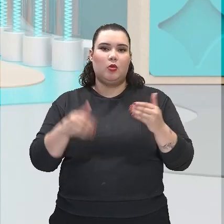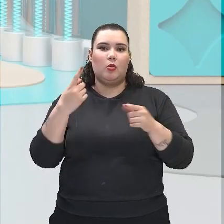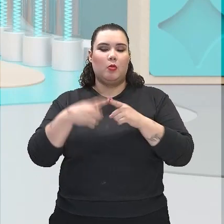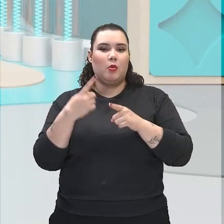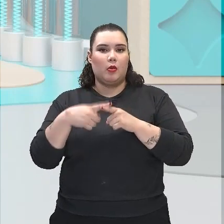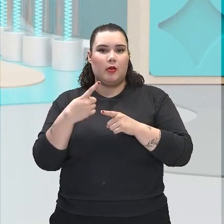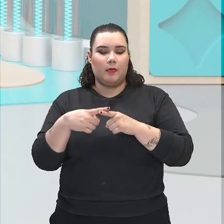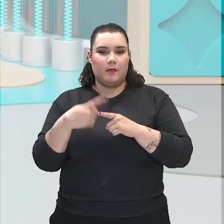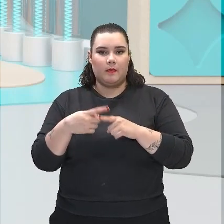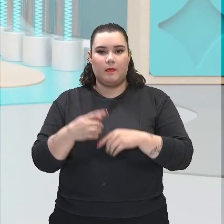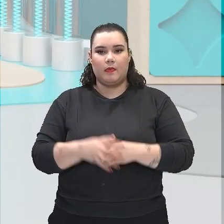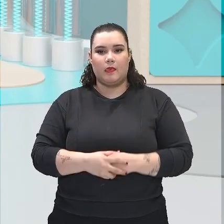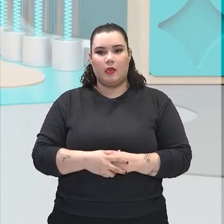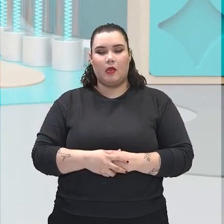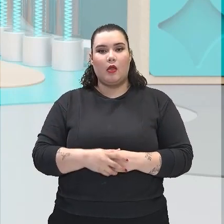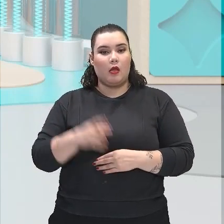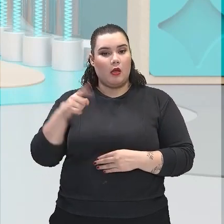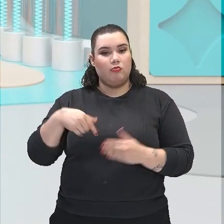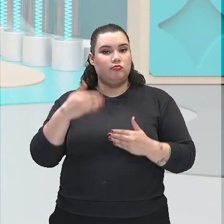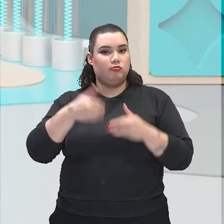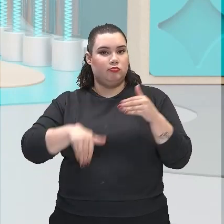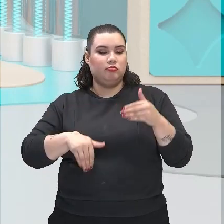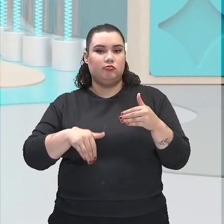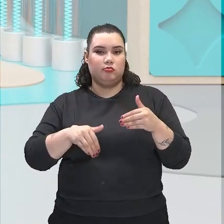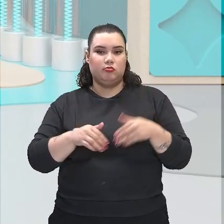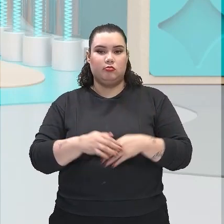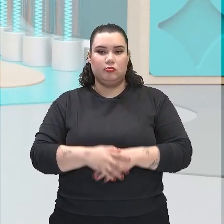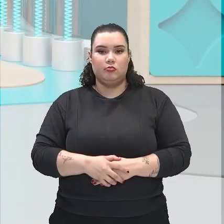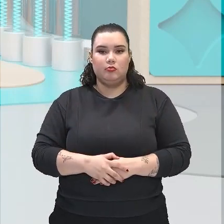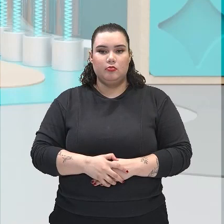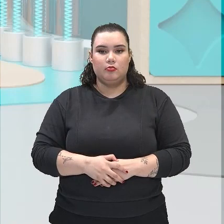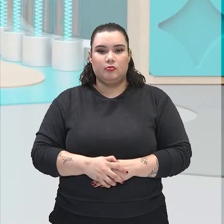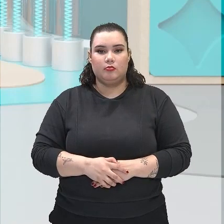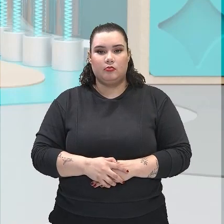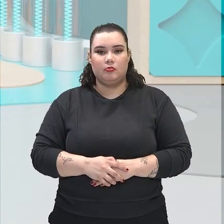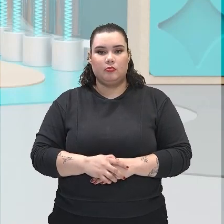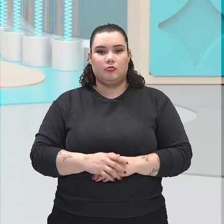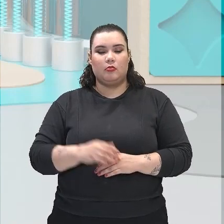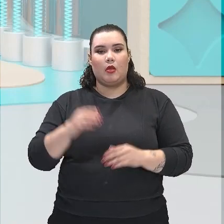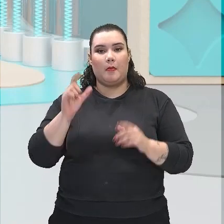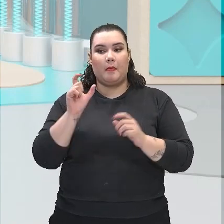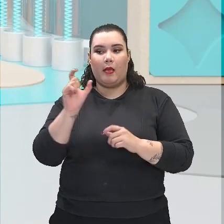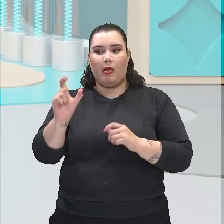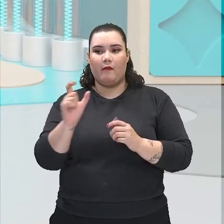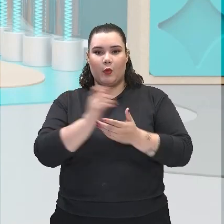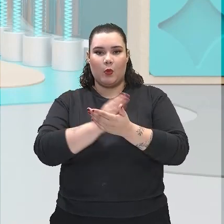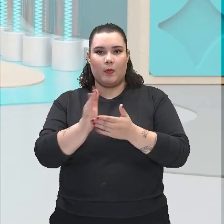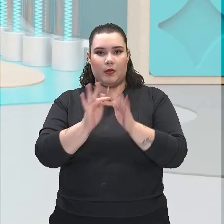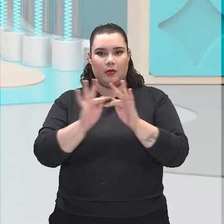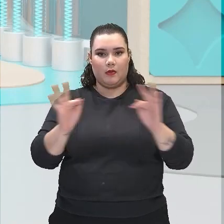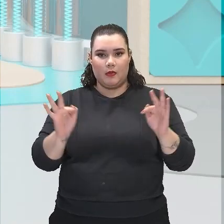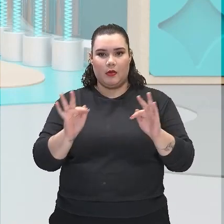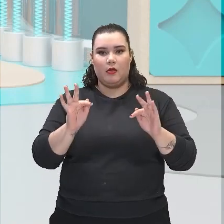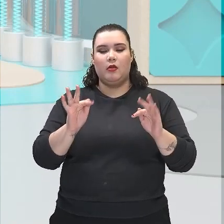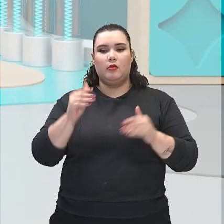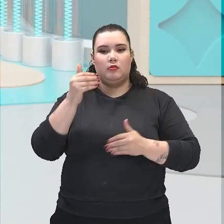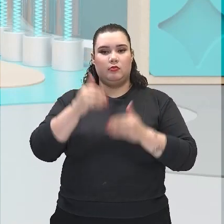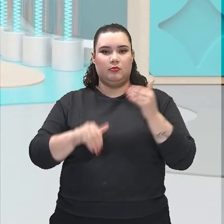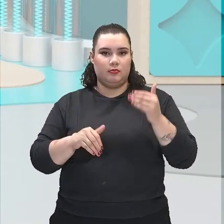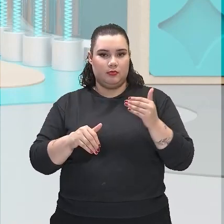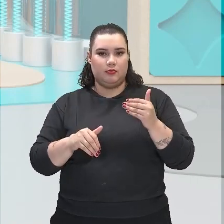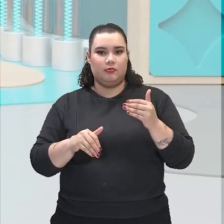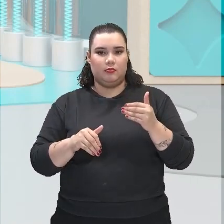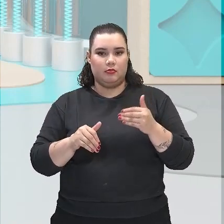aqui de discordância. Ele já começa marcando pela palavra discordo, utilizando o verbo aí. Eu